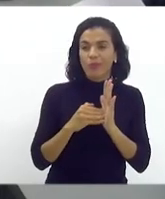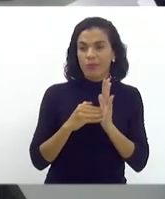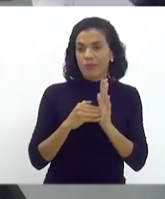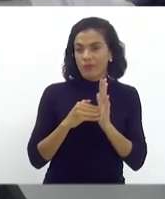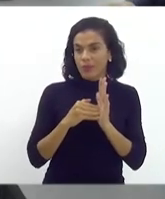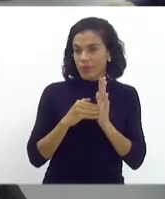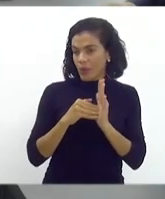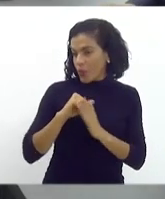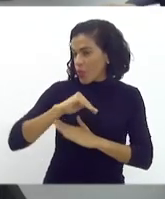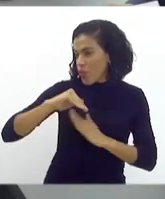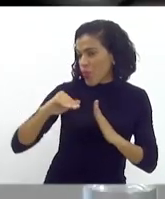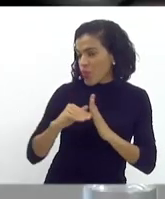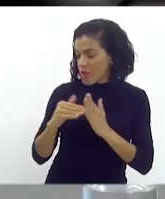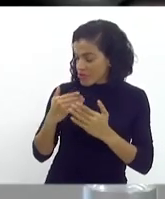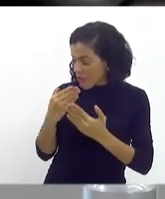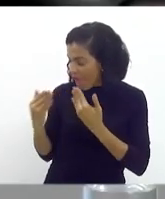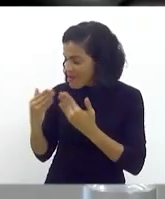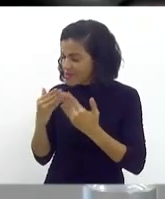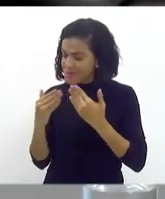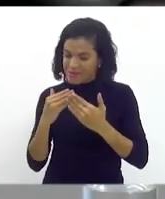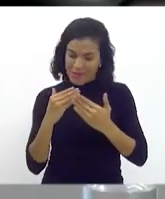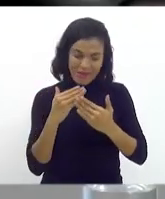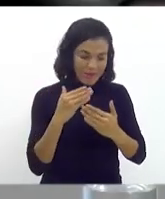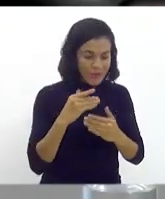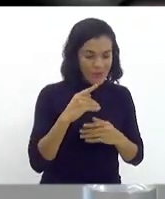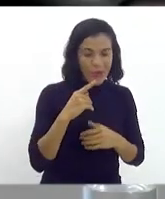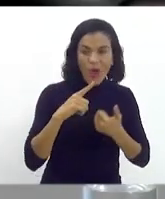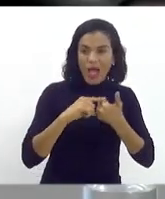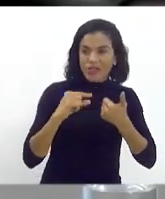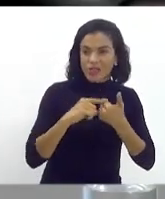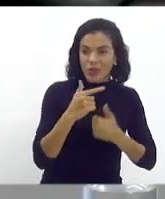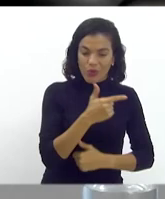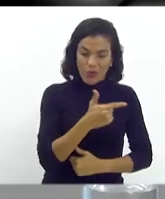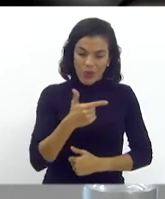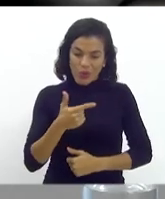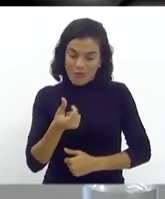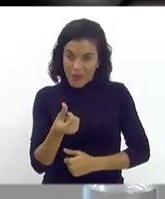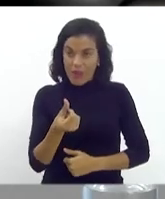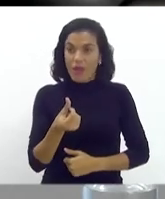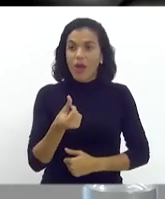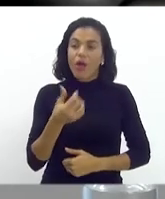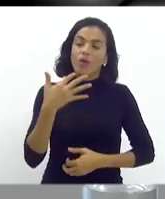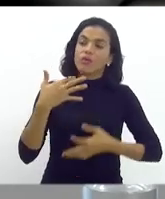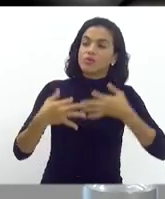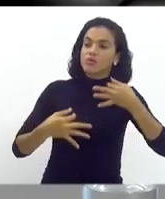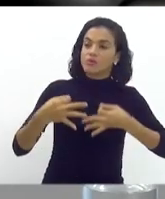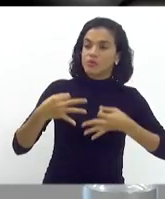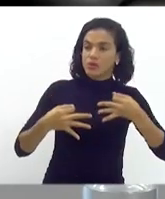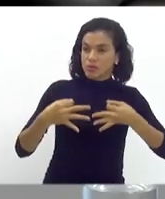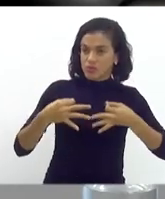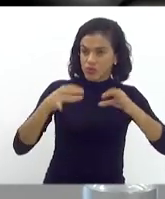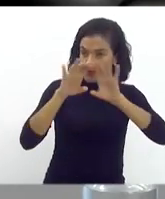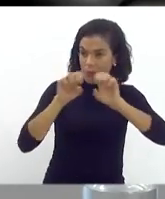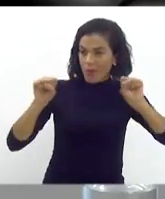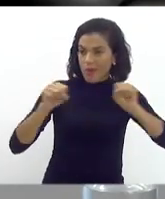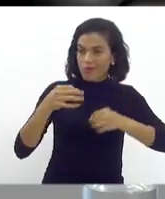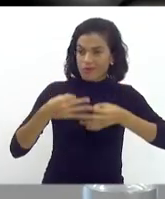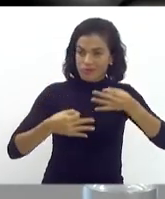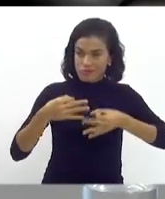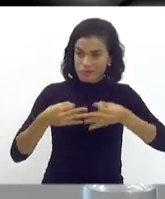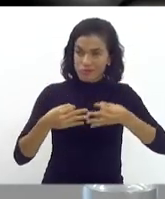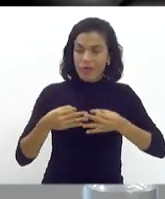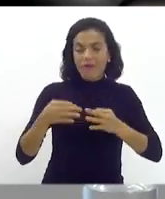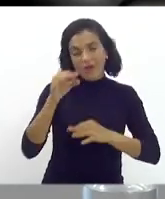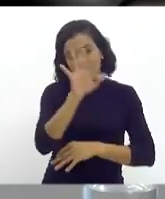tudo isso que a gente tá falando da observância ao artigo 226 o tribunal de justiça ele faz alusão